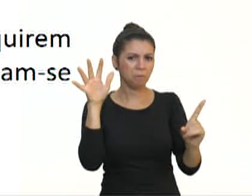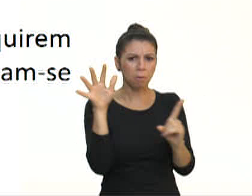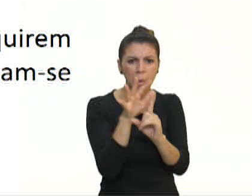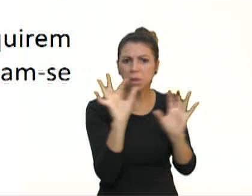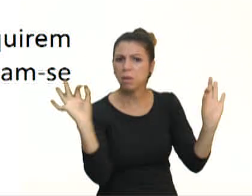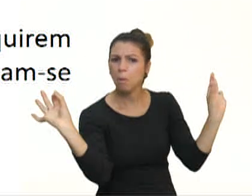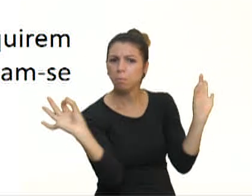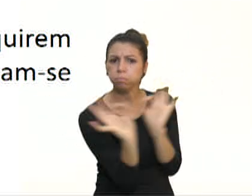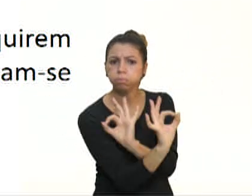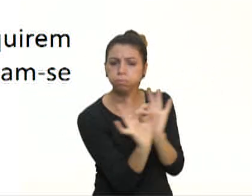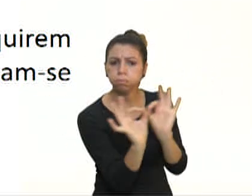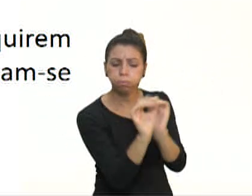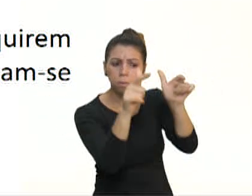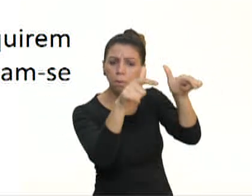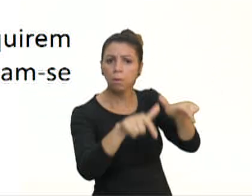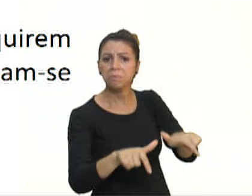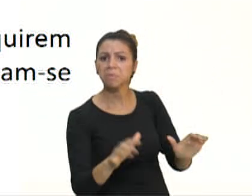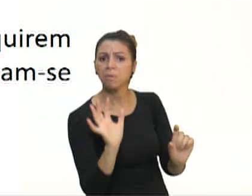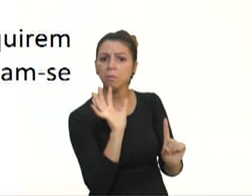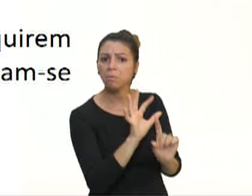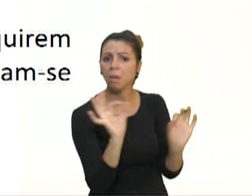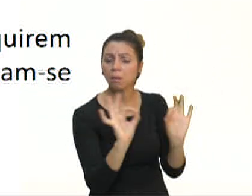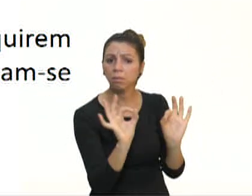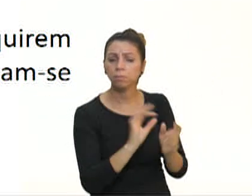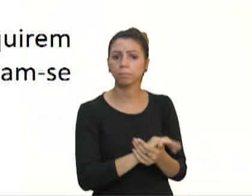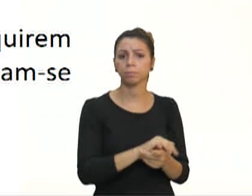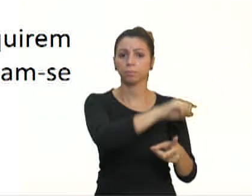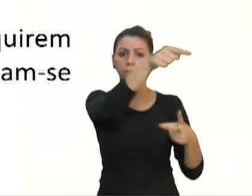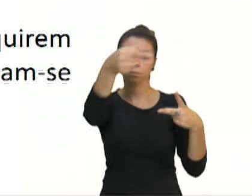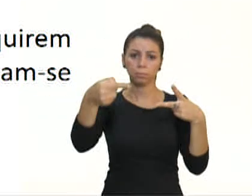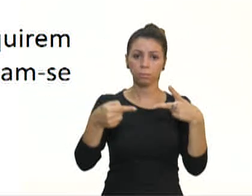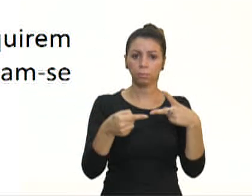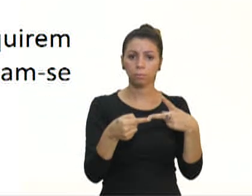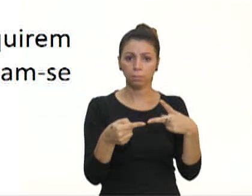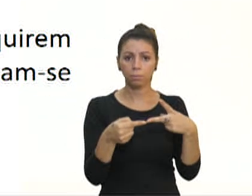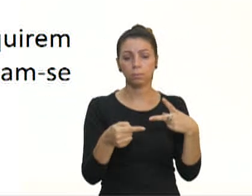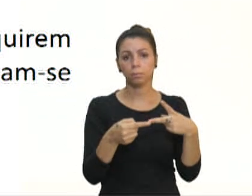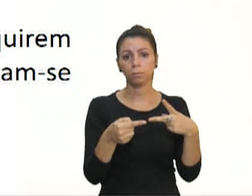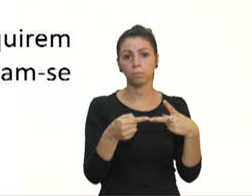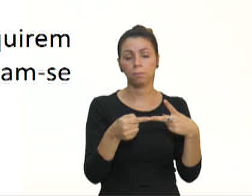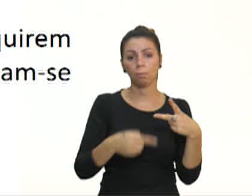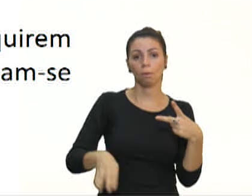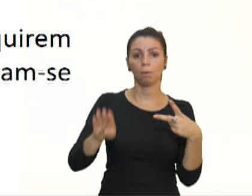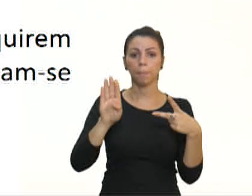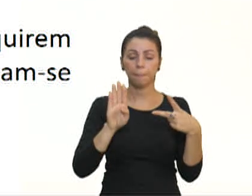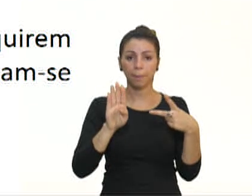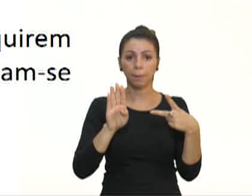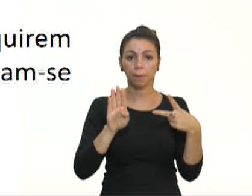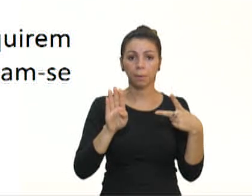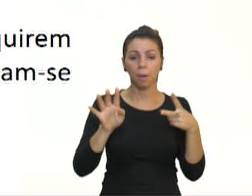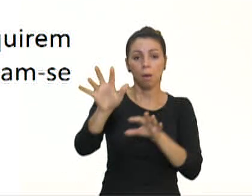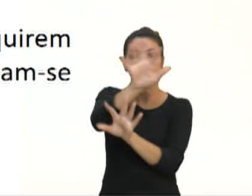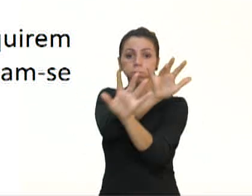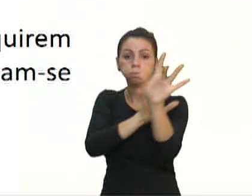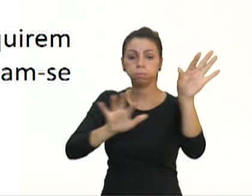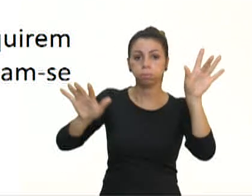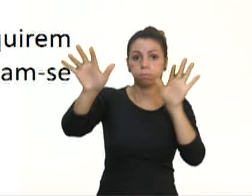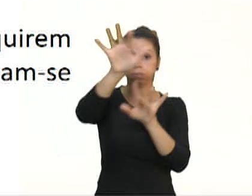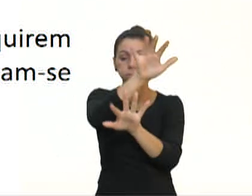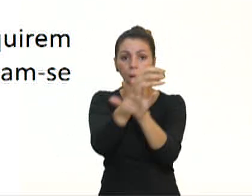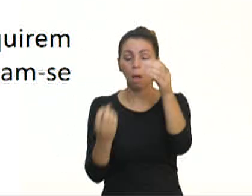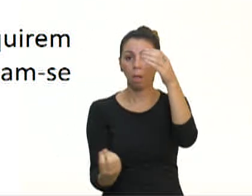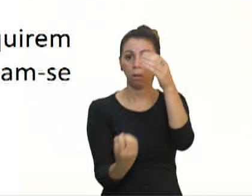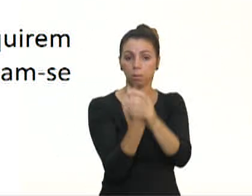influência da região onde se encontram? Alternativa B: as massas de ar só se originam no